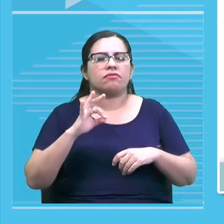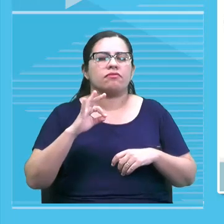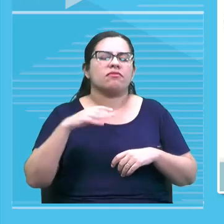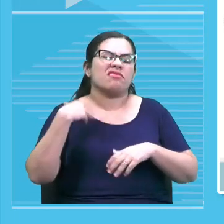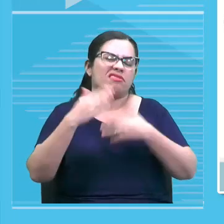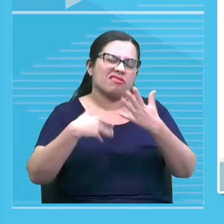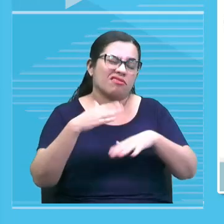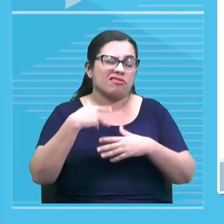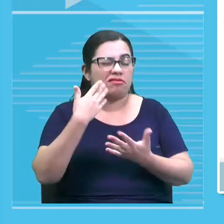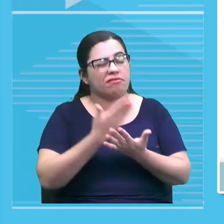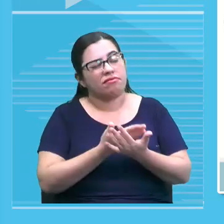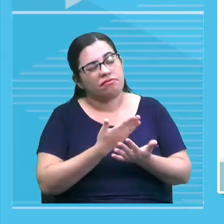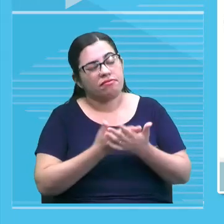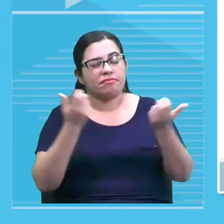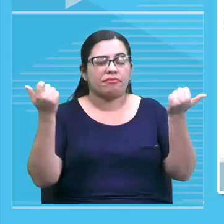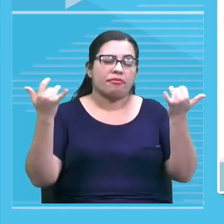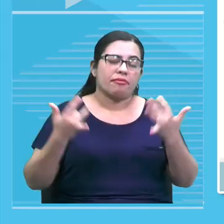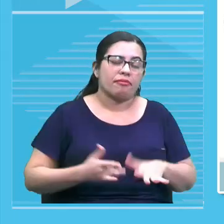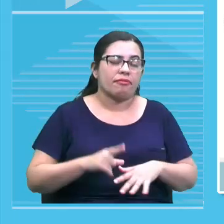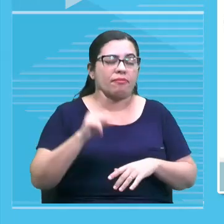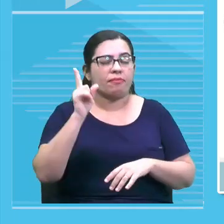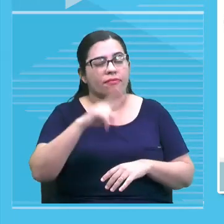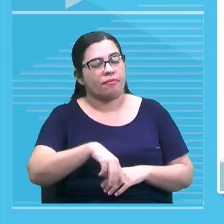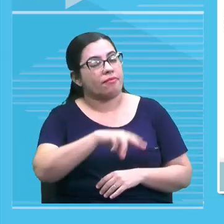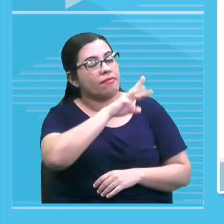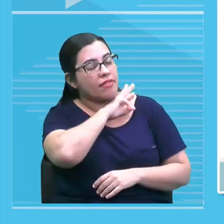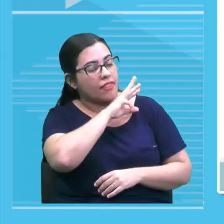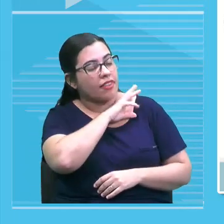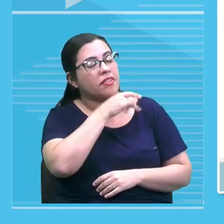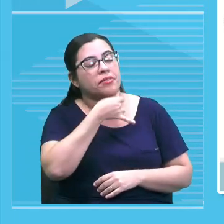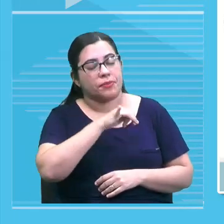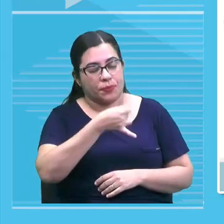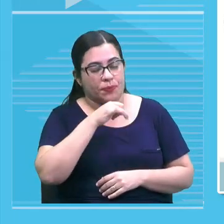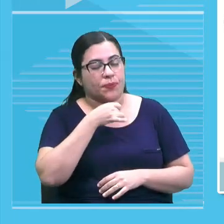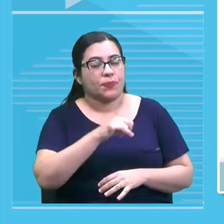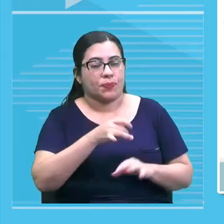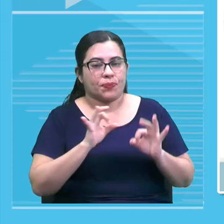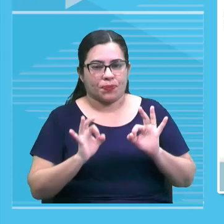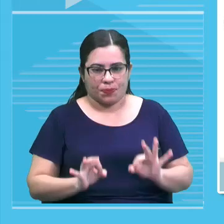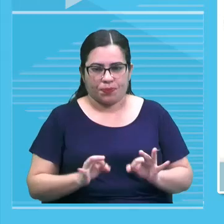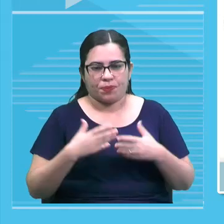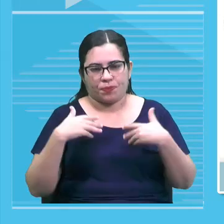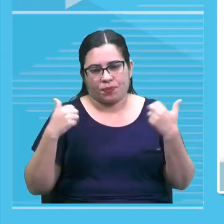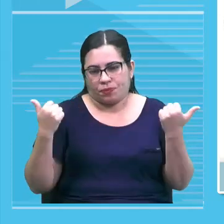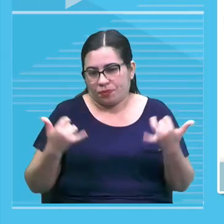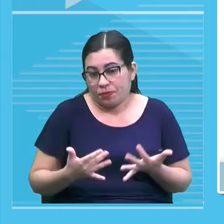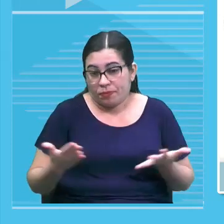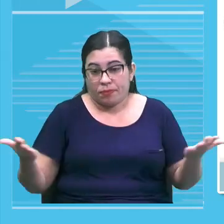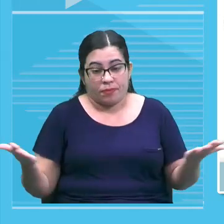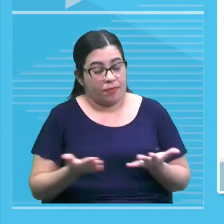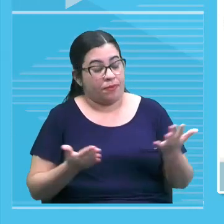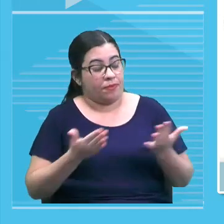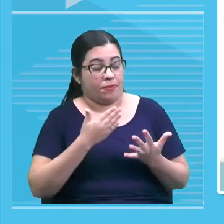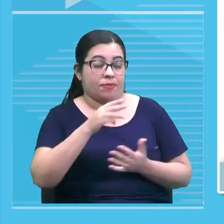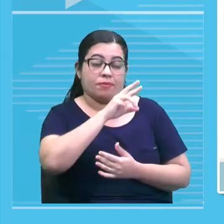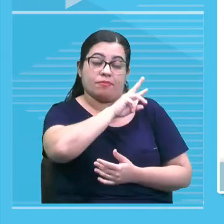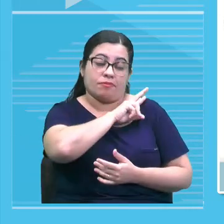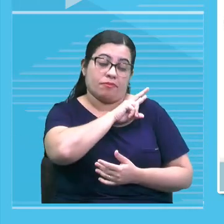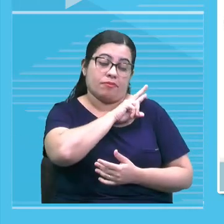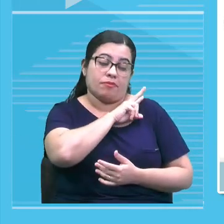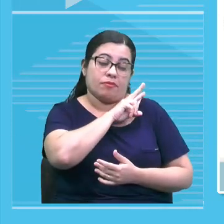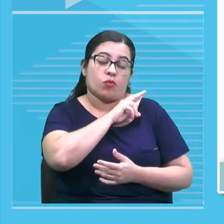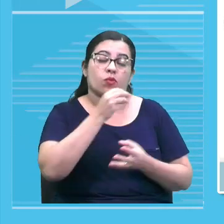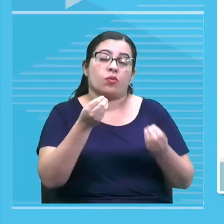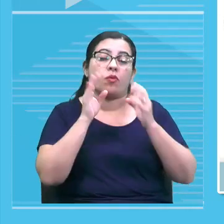quando a gente tiver falando lá na terceira série de eletricidade certo aqui o foco é ondas tá